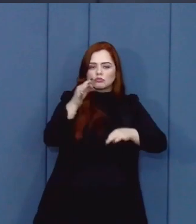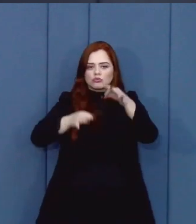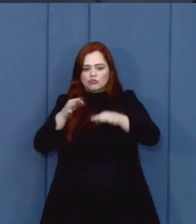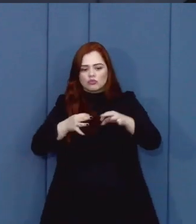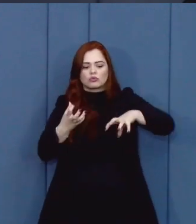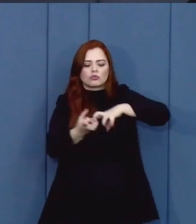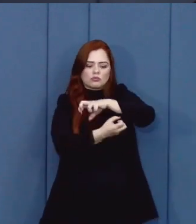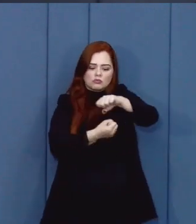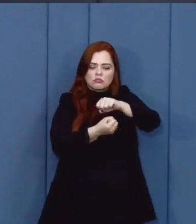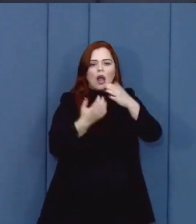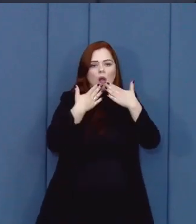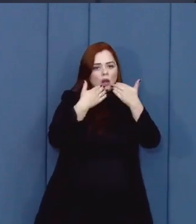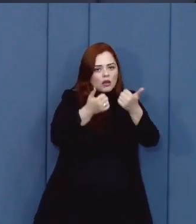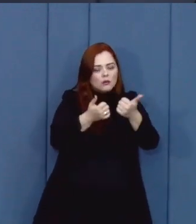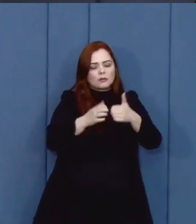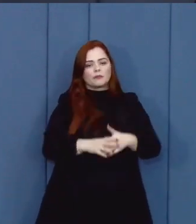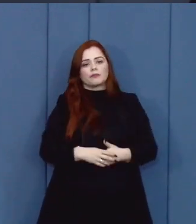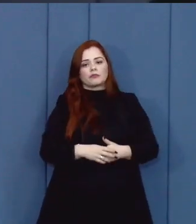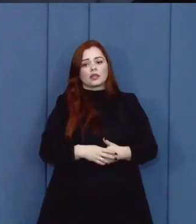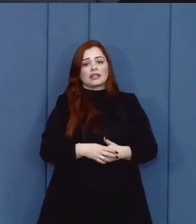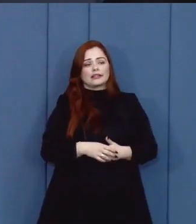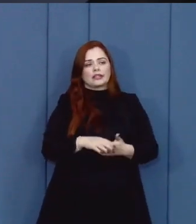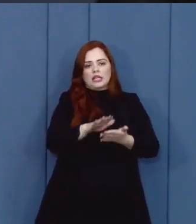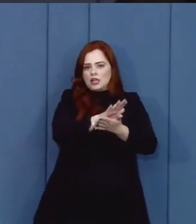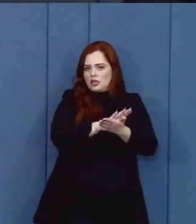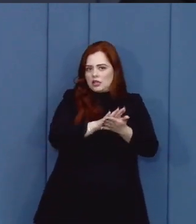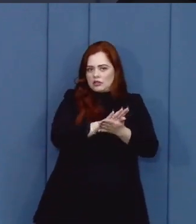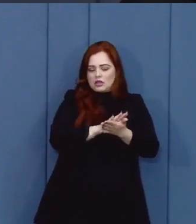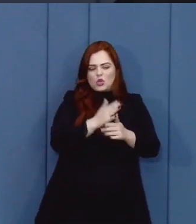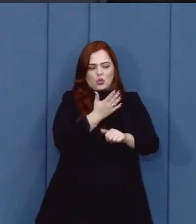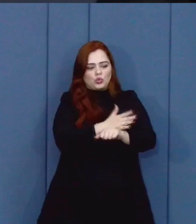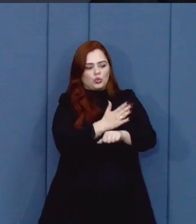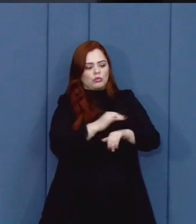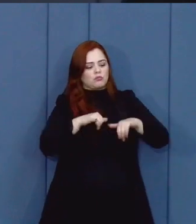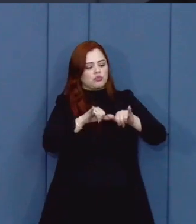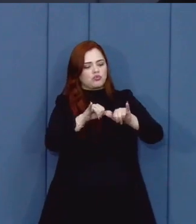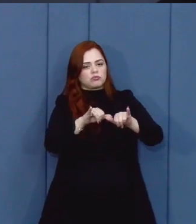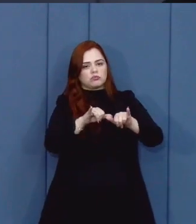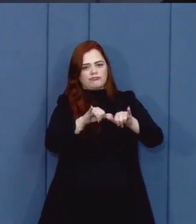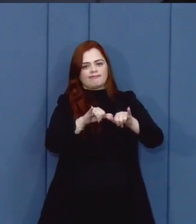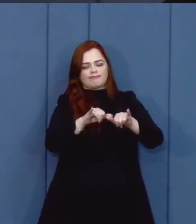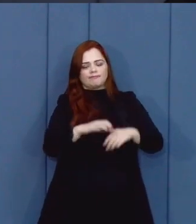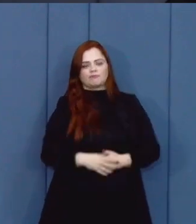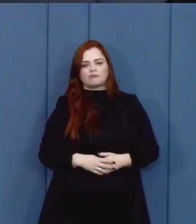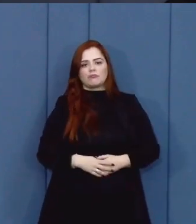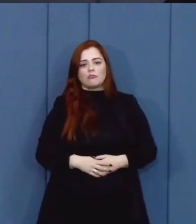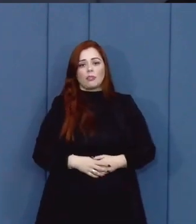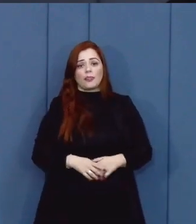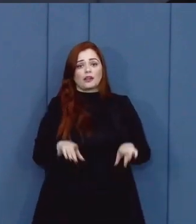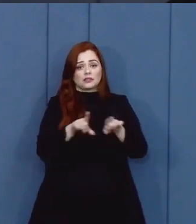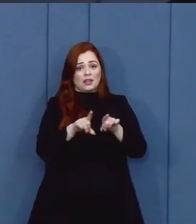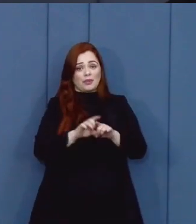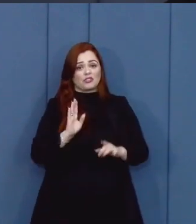mais sustentável, né? E sem descuidar aí das melhores práticas comerciais, né? E aí